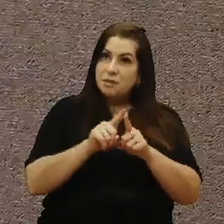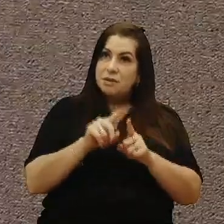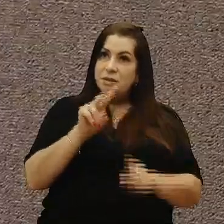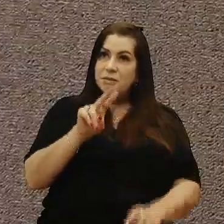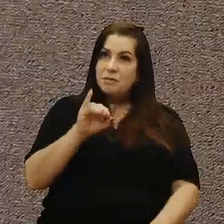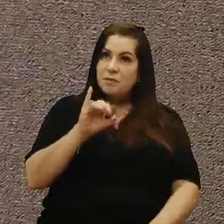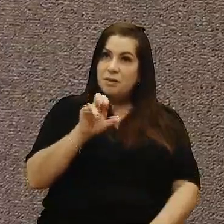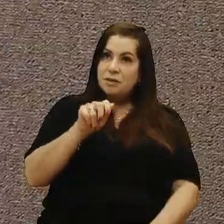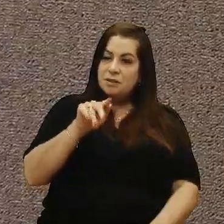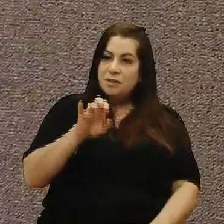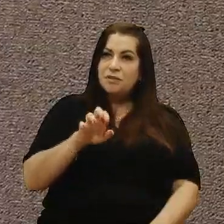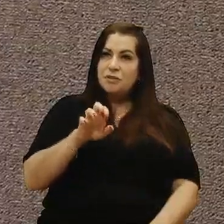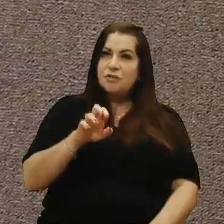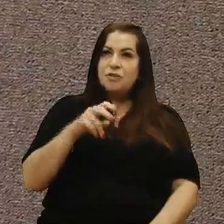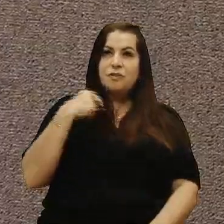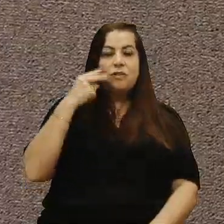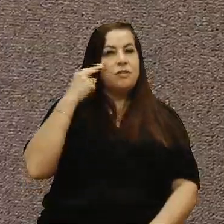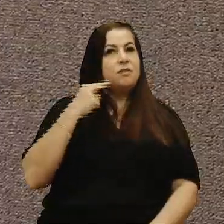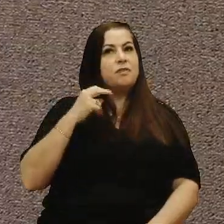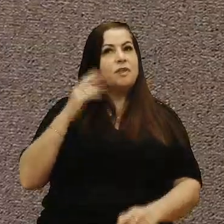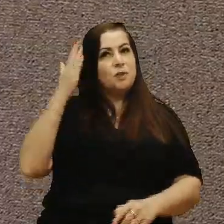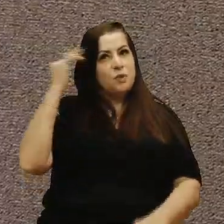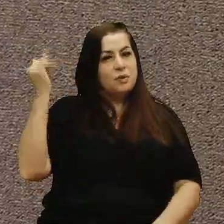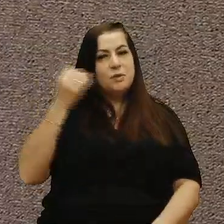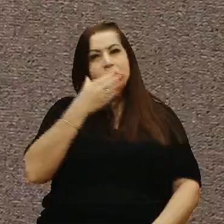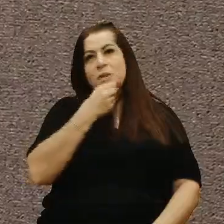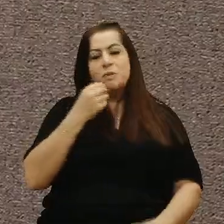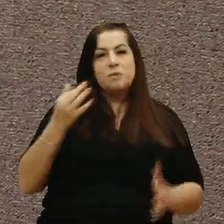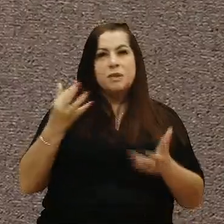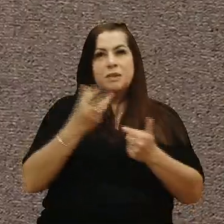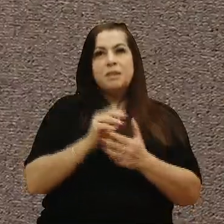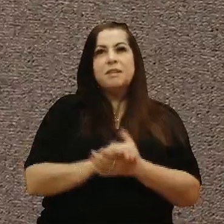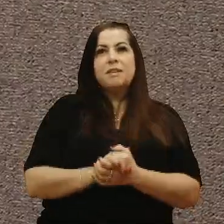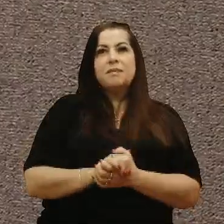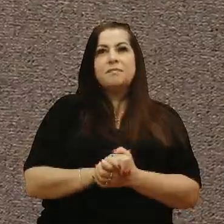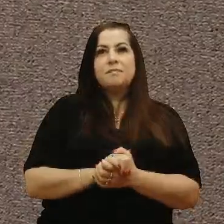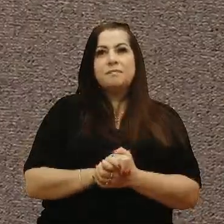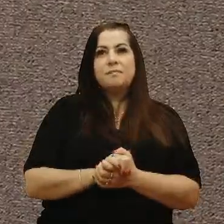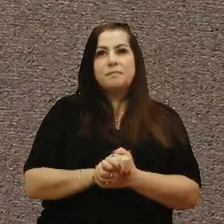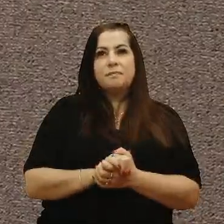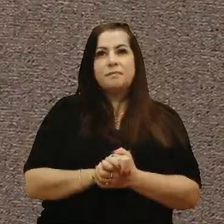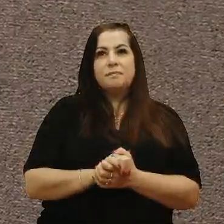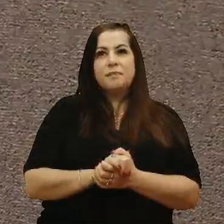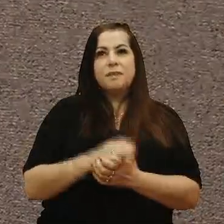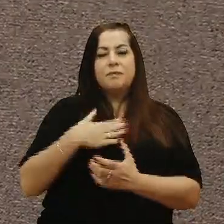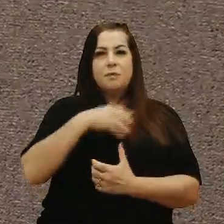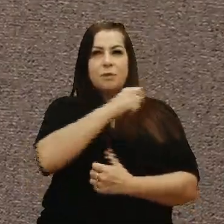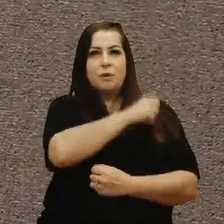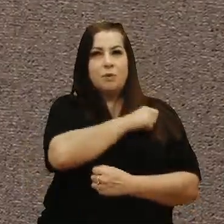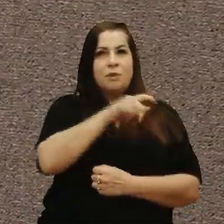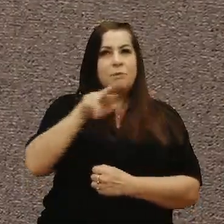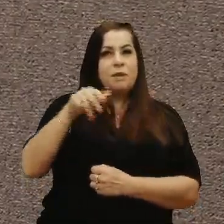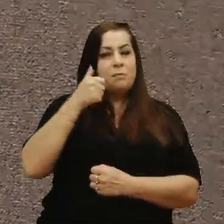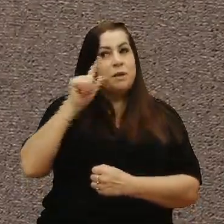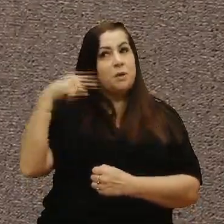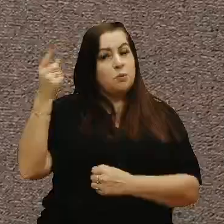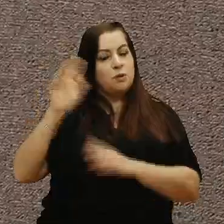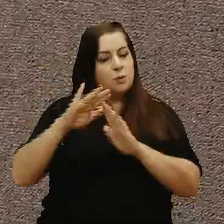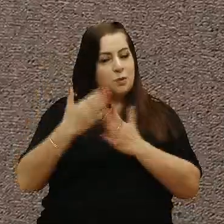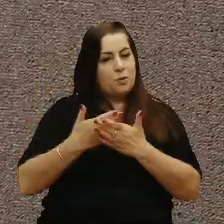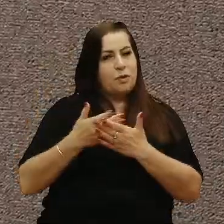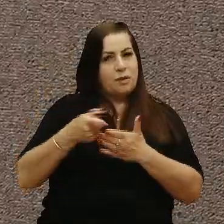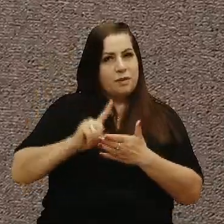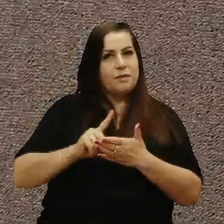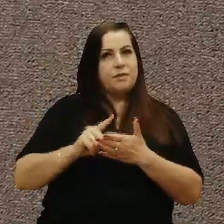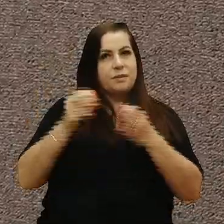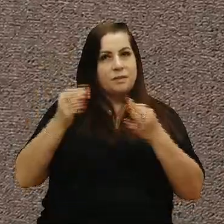Vicente, vereador Daniel, vai fazer sucesso, porque é um menino incrível, foi aluno da minha irmã em outra escola antes disso, e